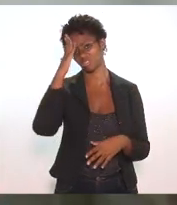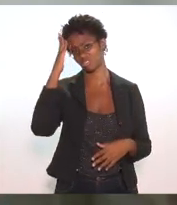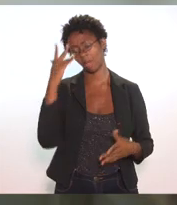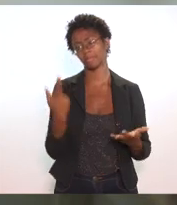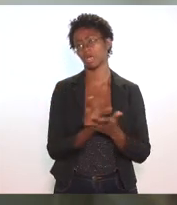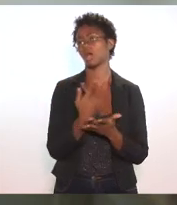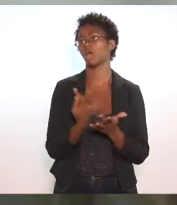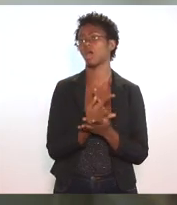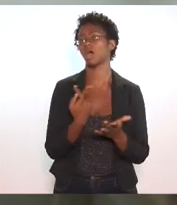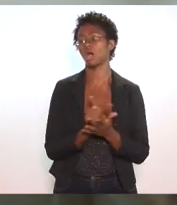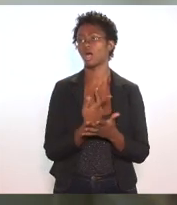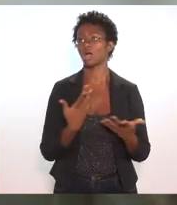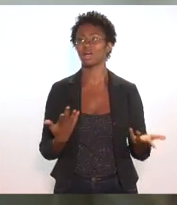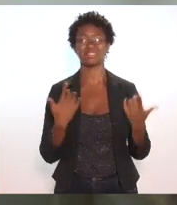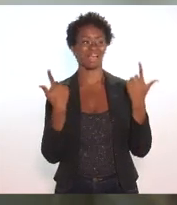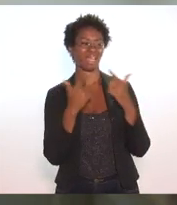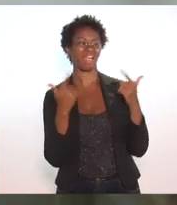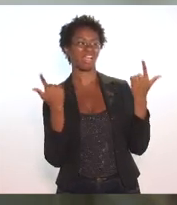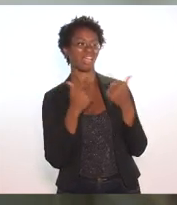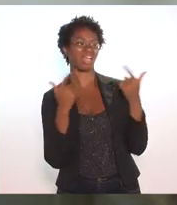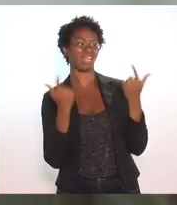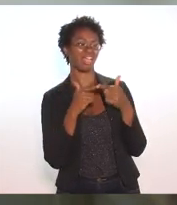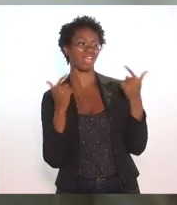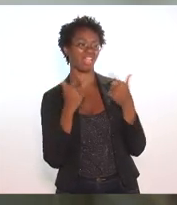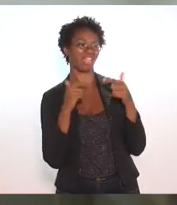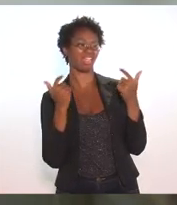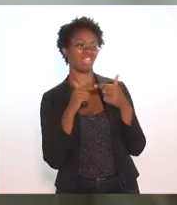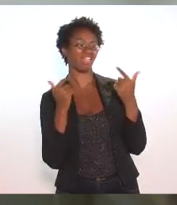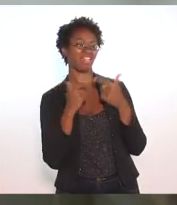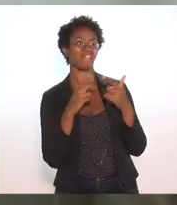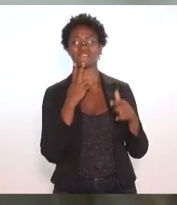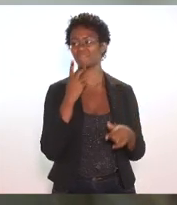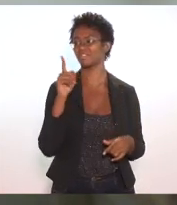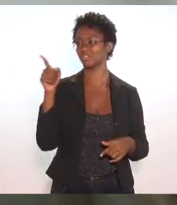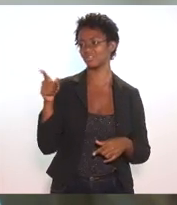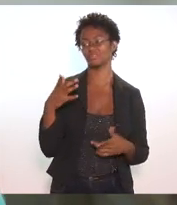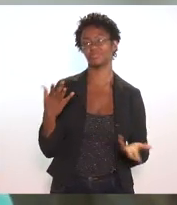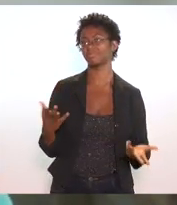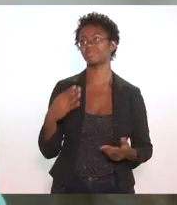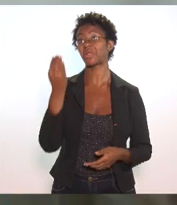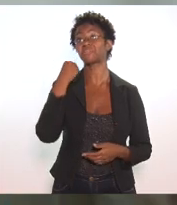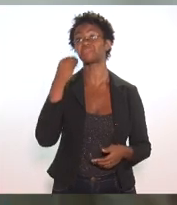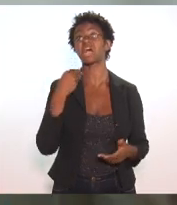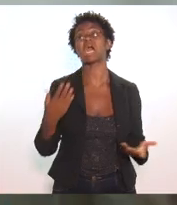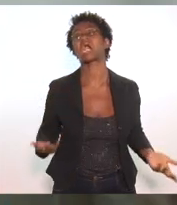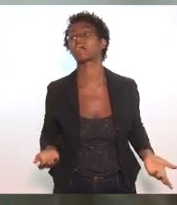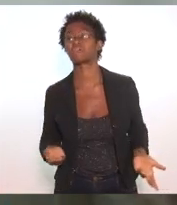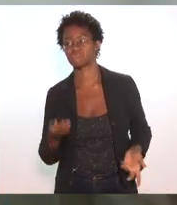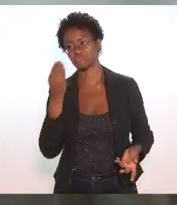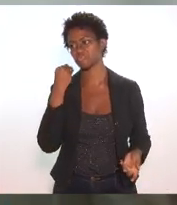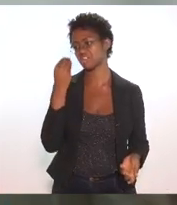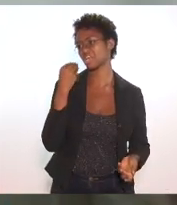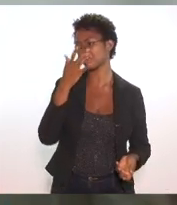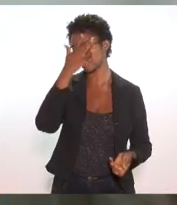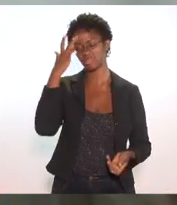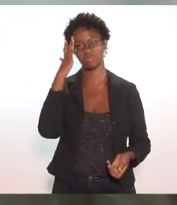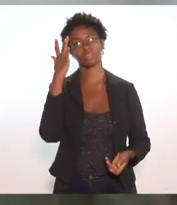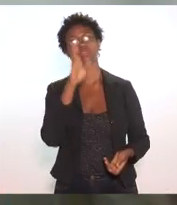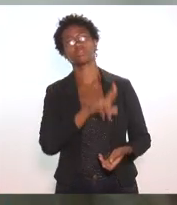e ainda ridicularizava, chamando no mínimo de frágil quem tinha